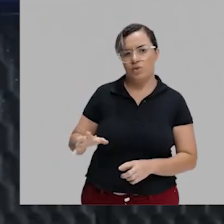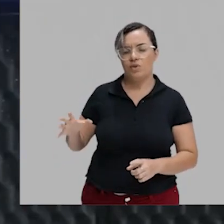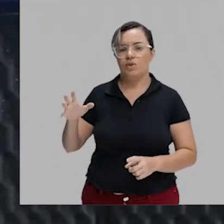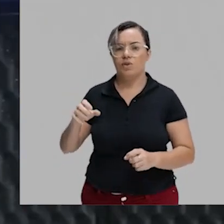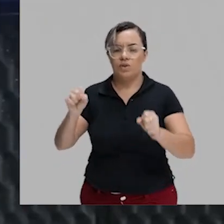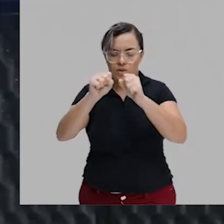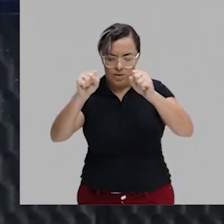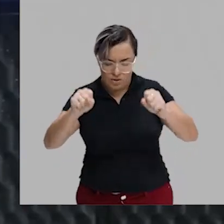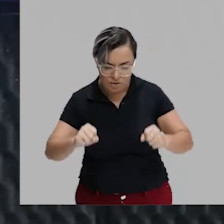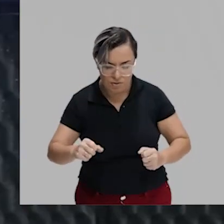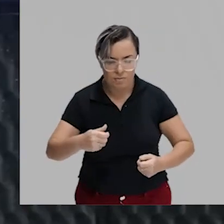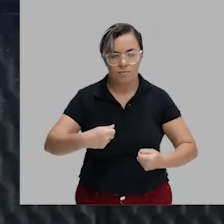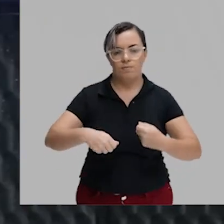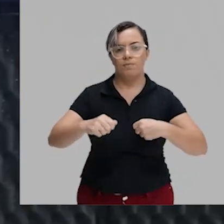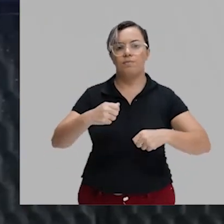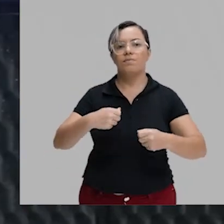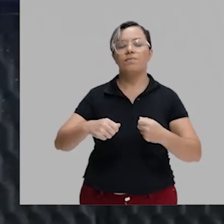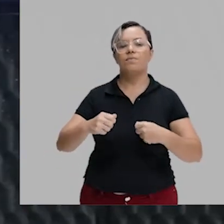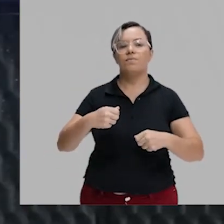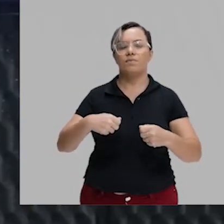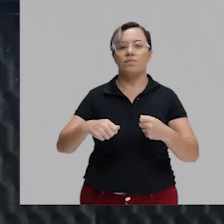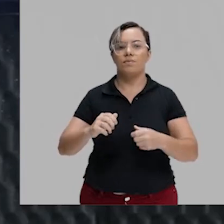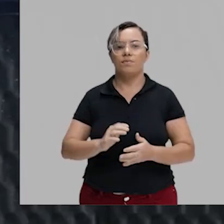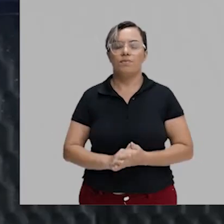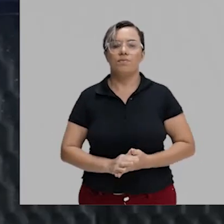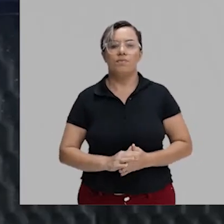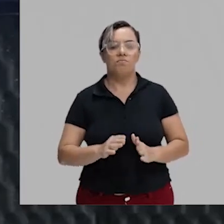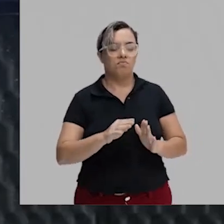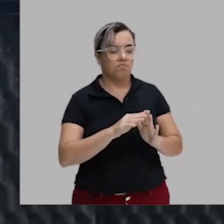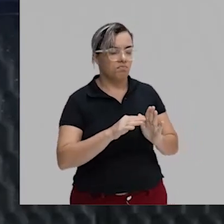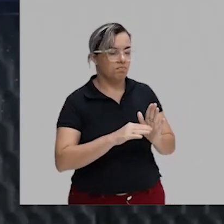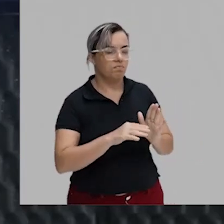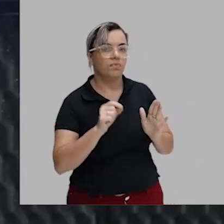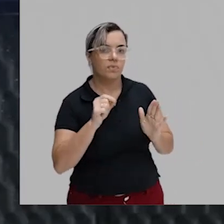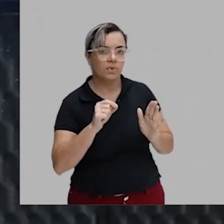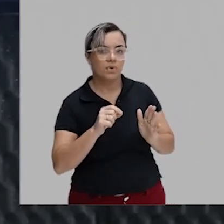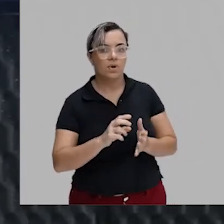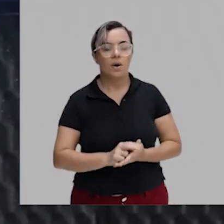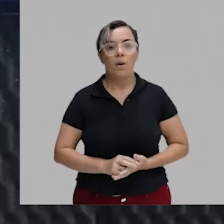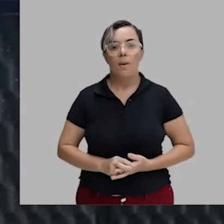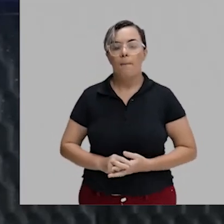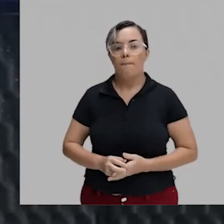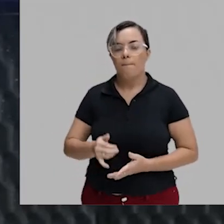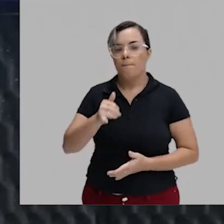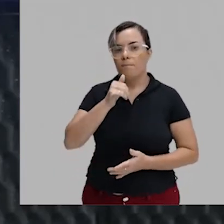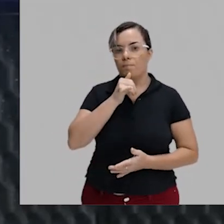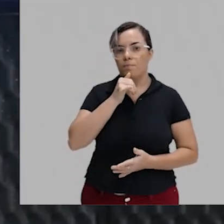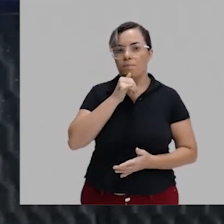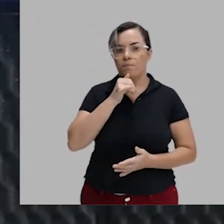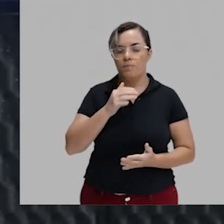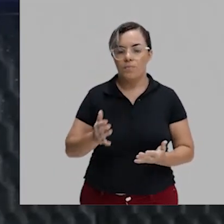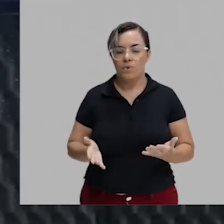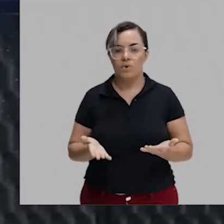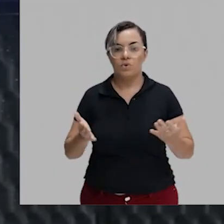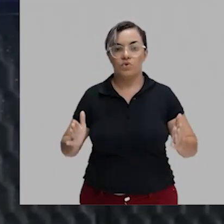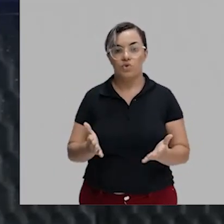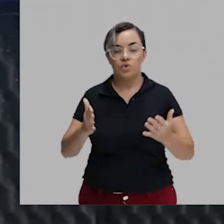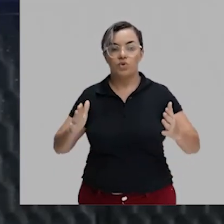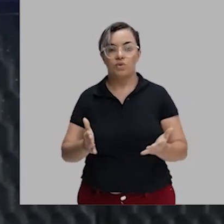outras políticas, medidas mercantilistas, como, por exemplo, o estímulo à construção